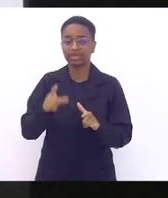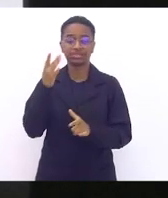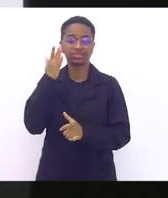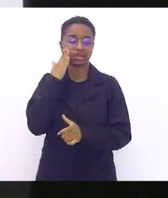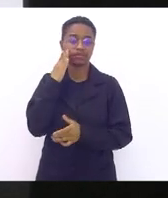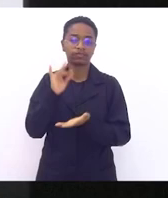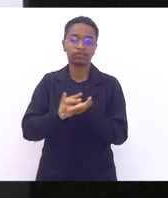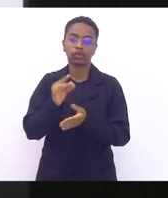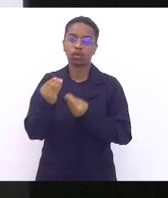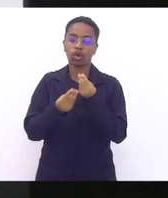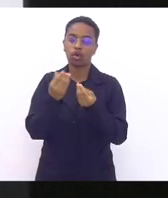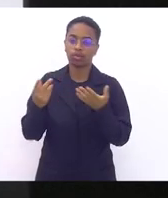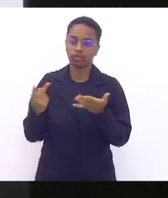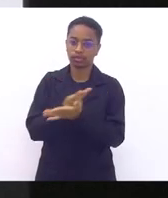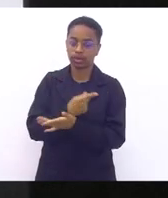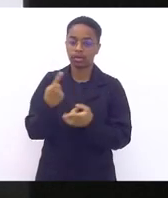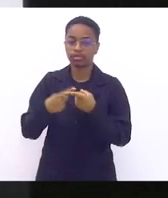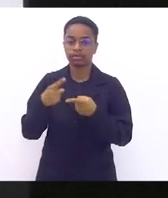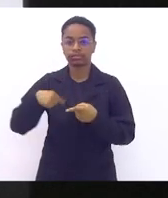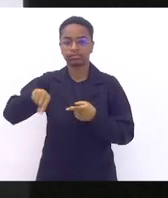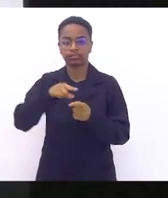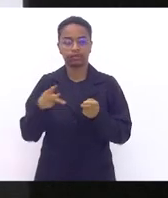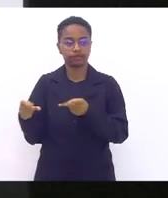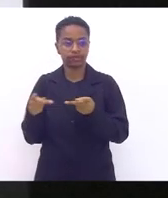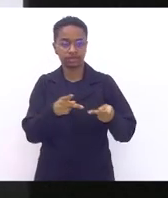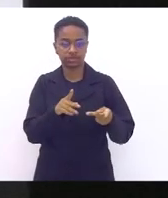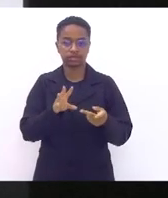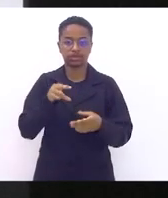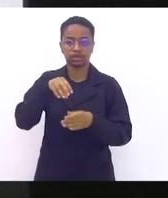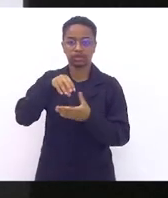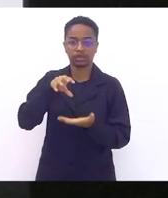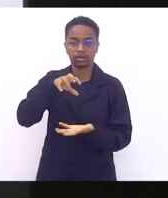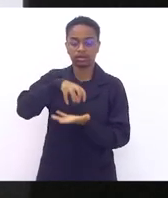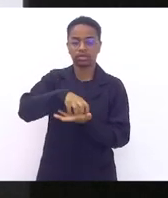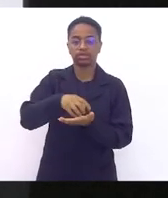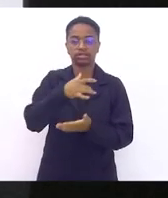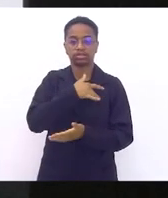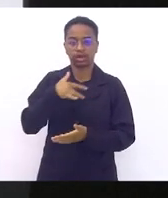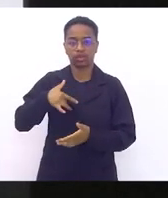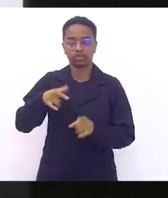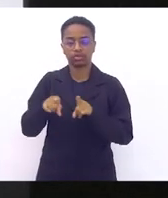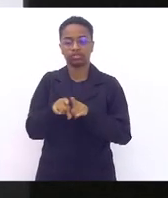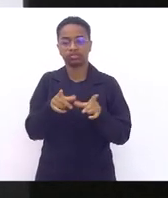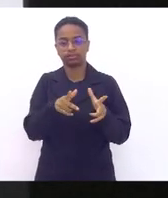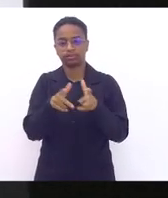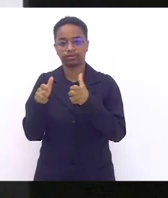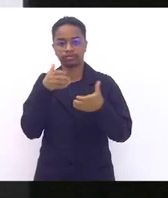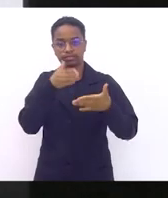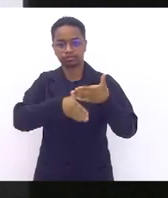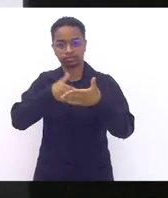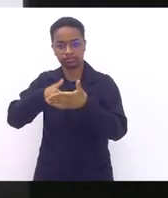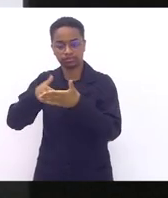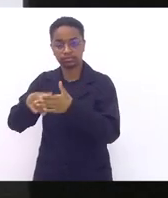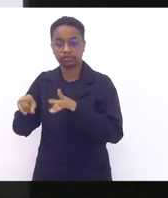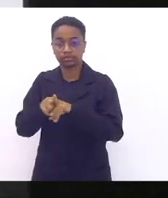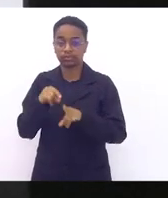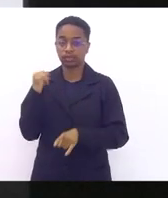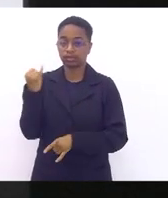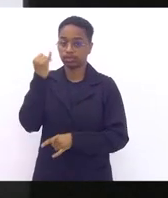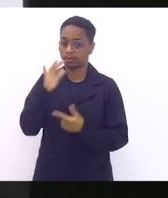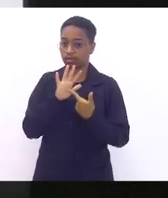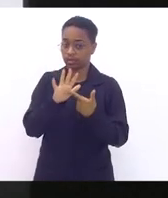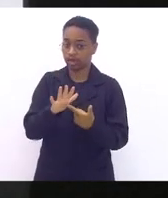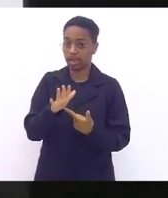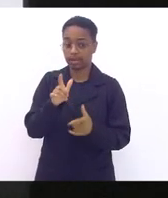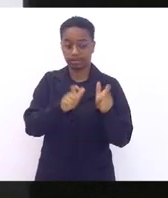coisas acontecem. É quando você visita a unidade de saúde, quando você vê os entraves que existem, e vale ressaltar que a